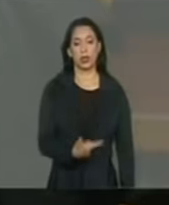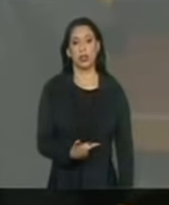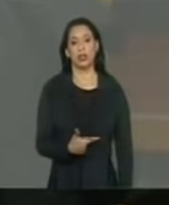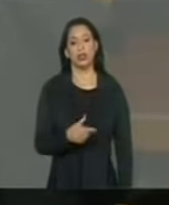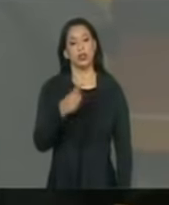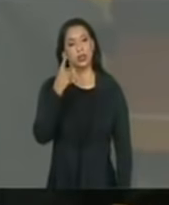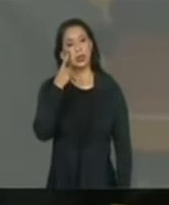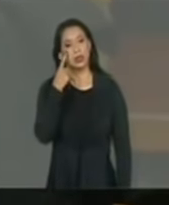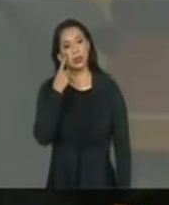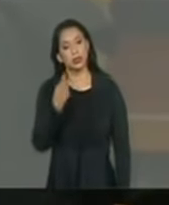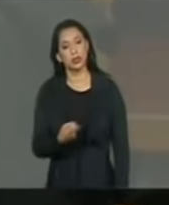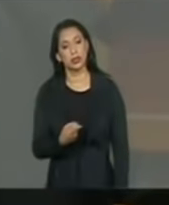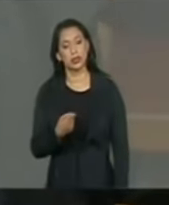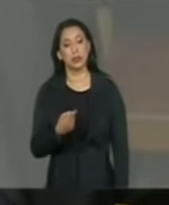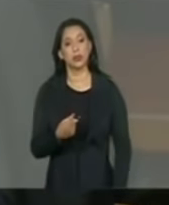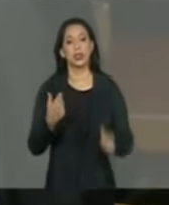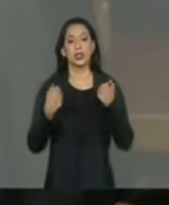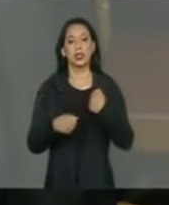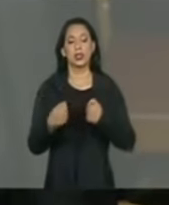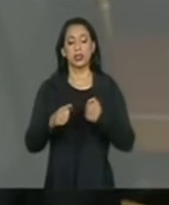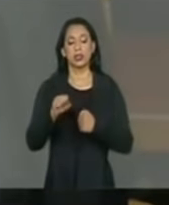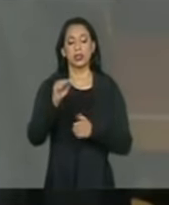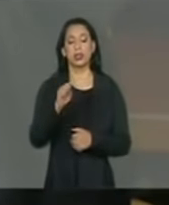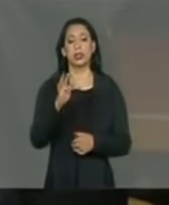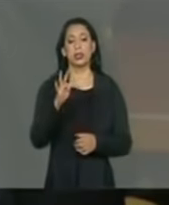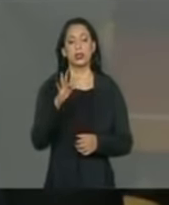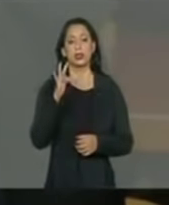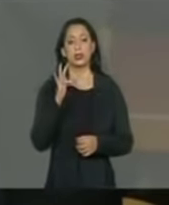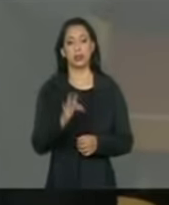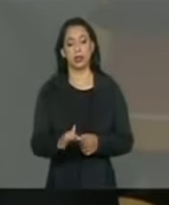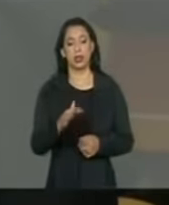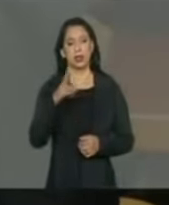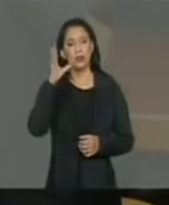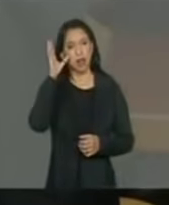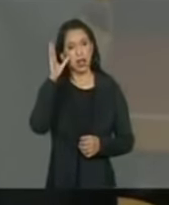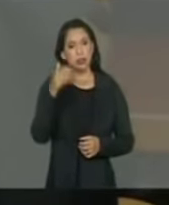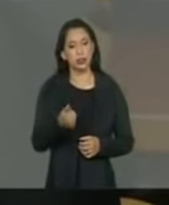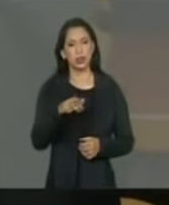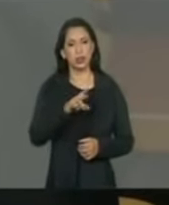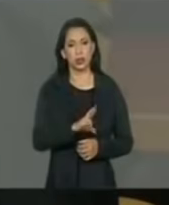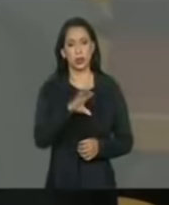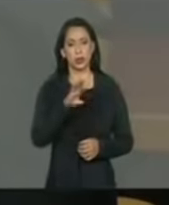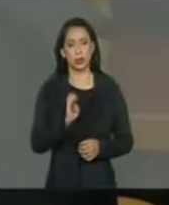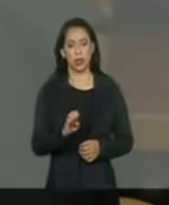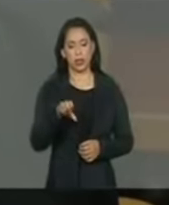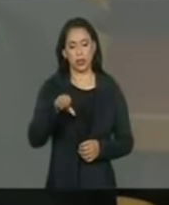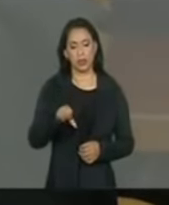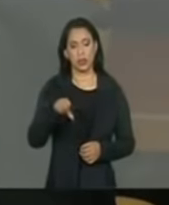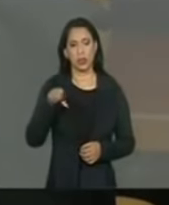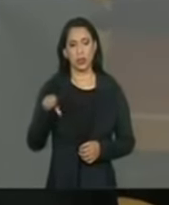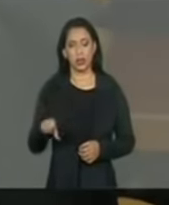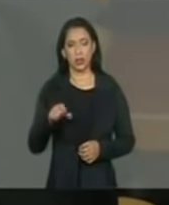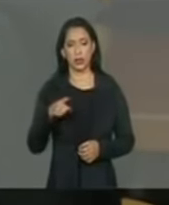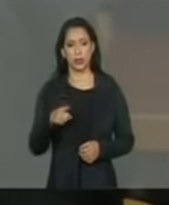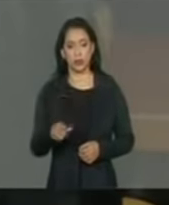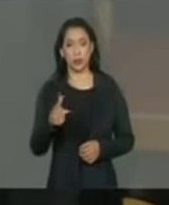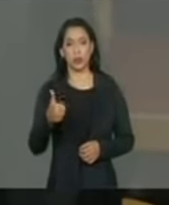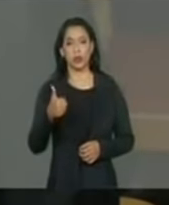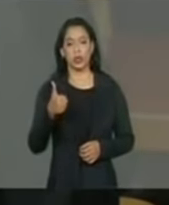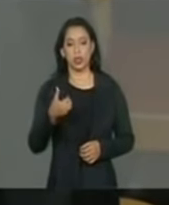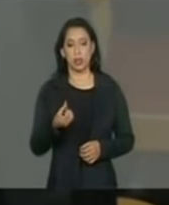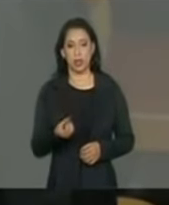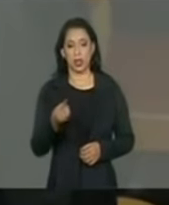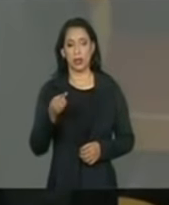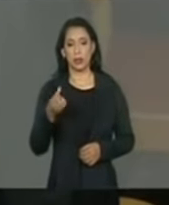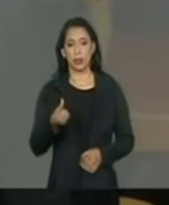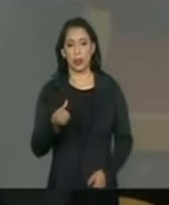de gol por necessário que o supremo tribunal federal ao decidir ou r é 99 mil 069